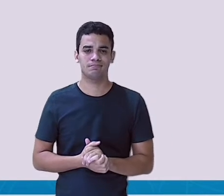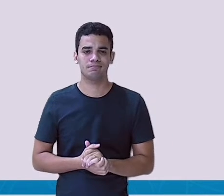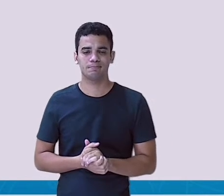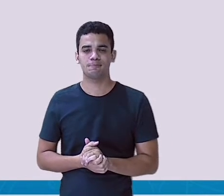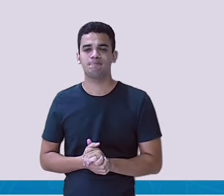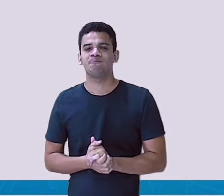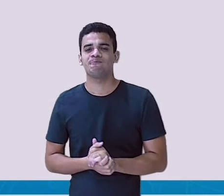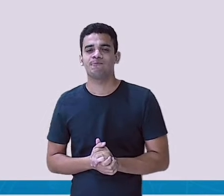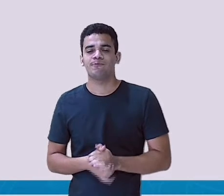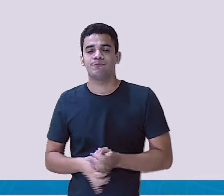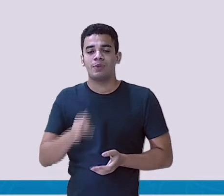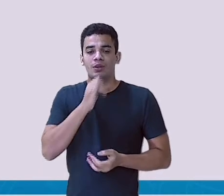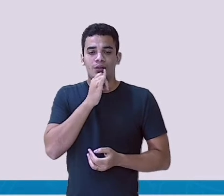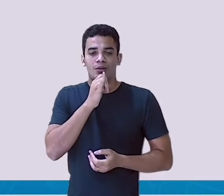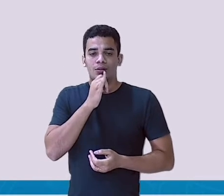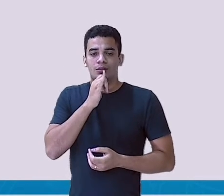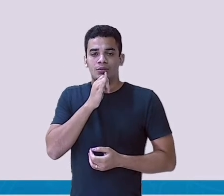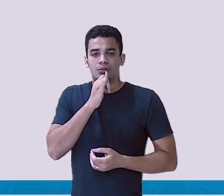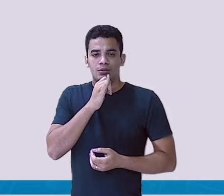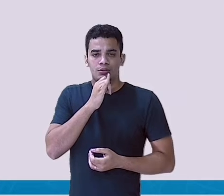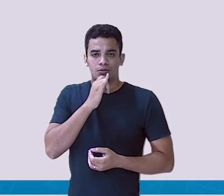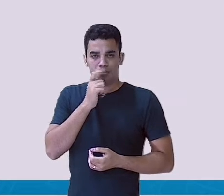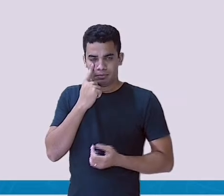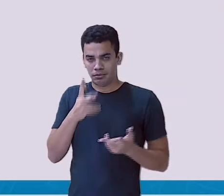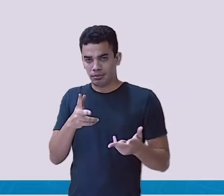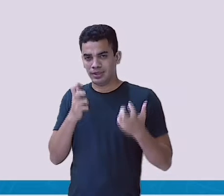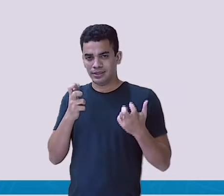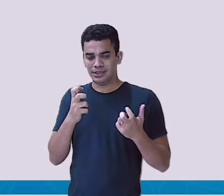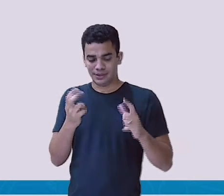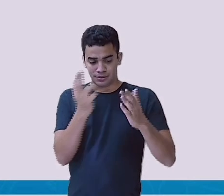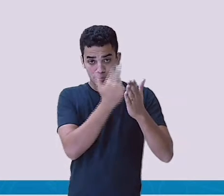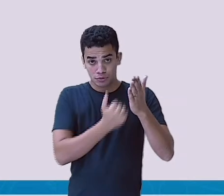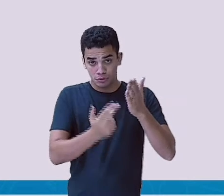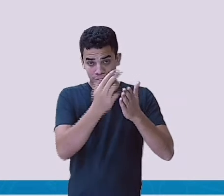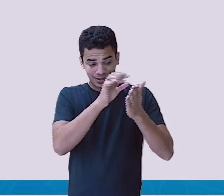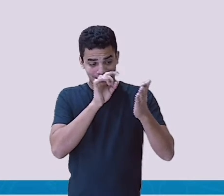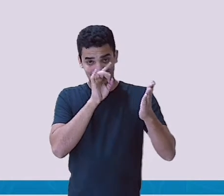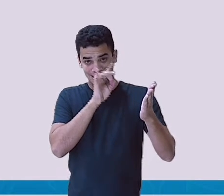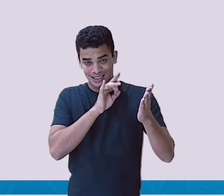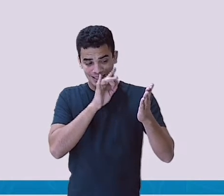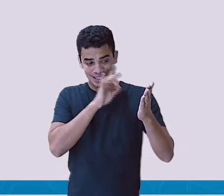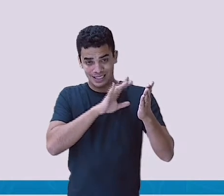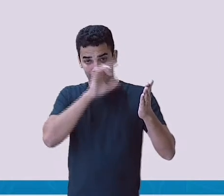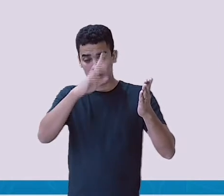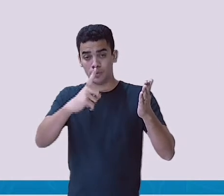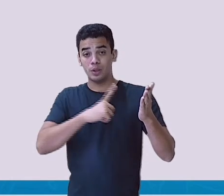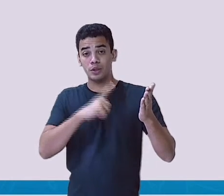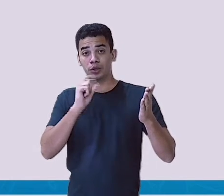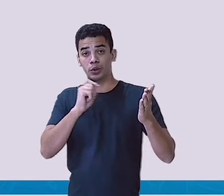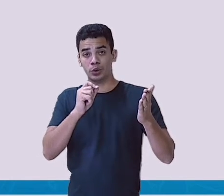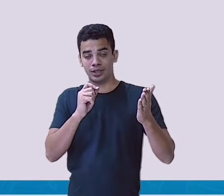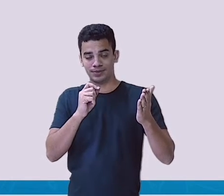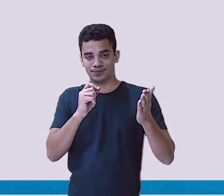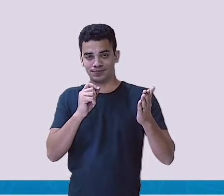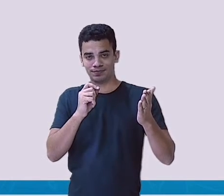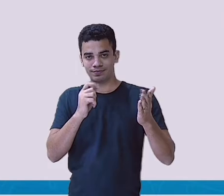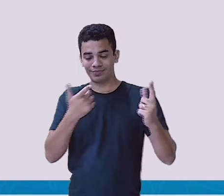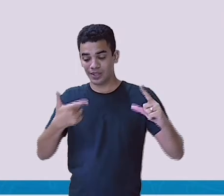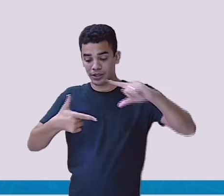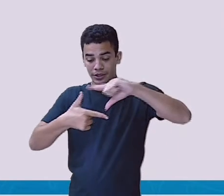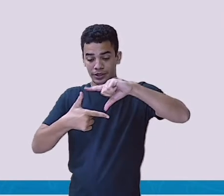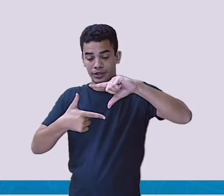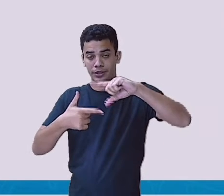Veja esse outro exemplo. Em cada figura a seguir, há um par de triângulos congruentes. Identifique estes triângulos